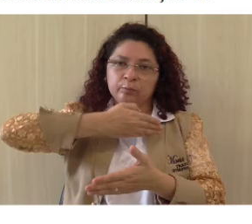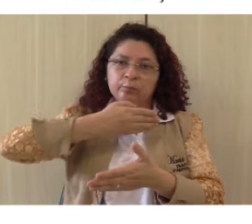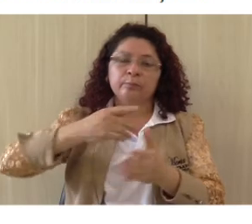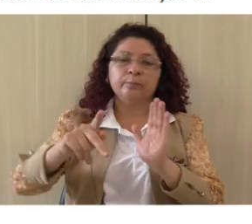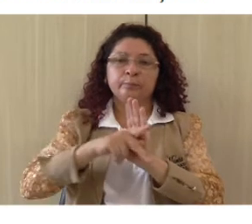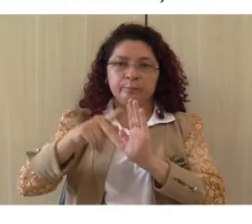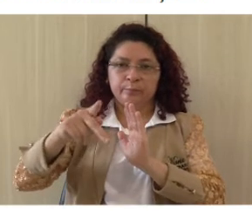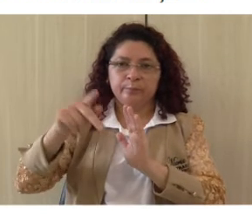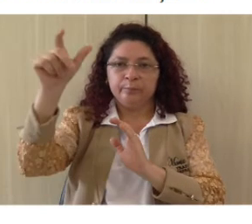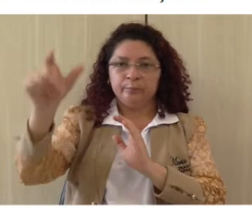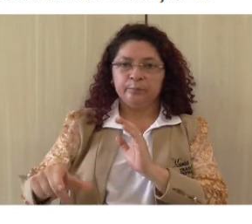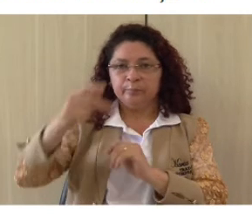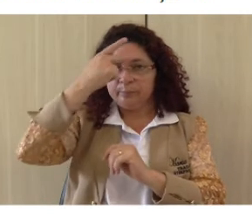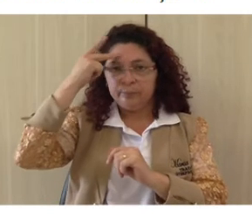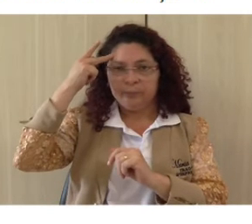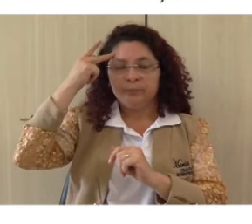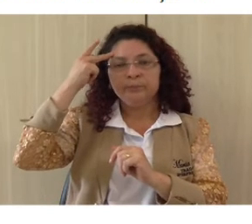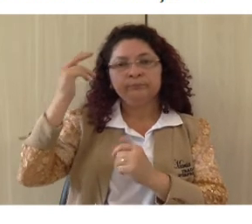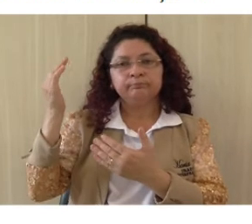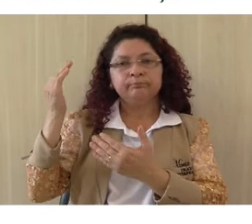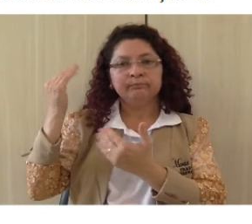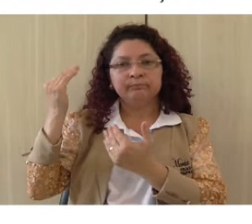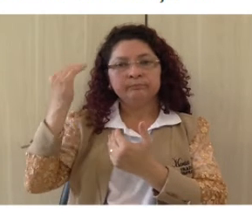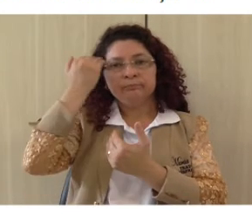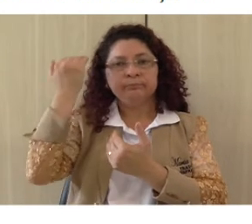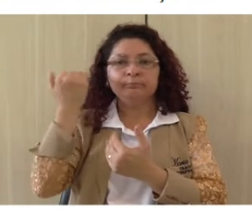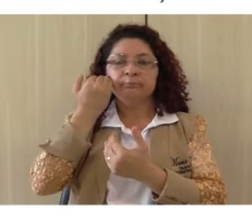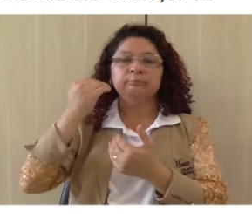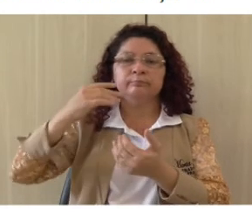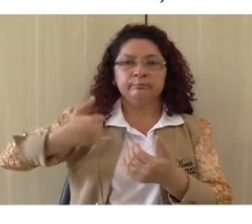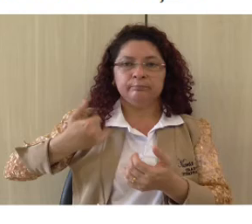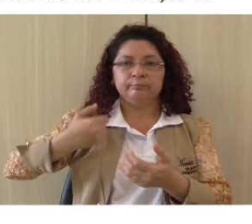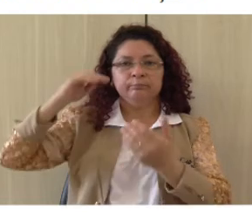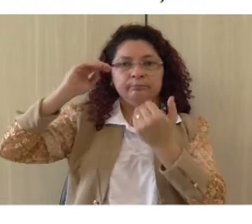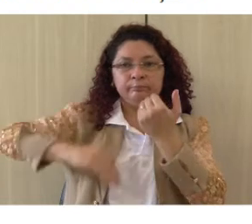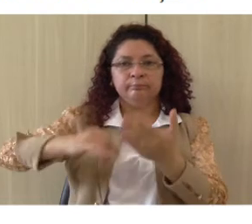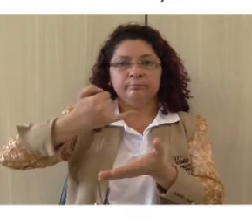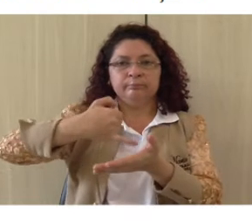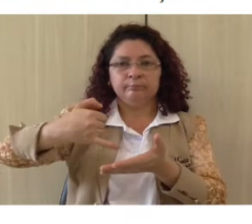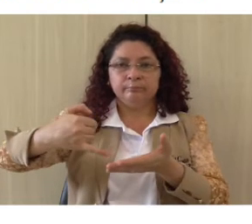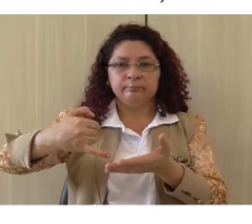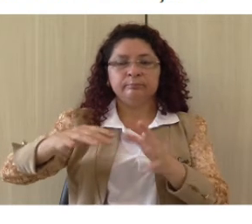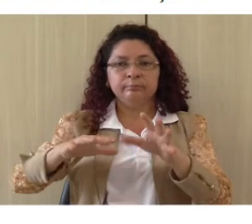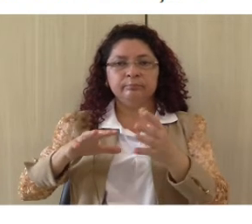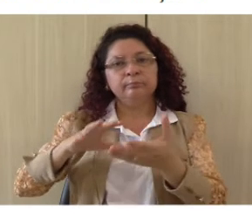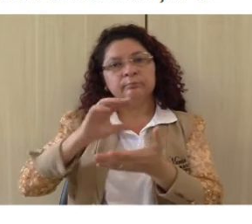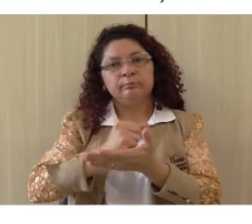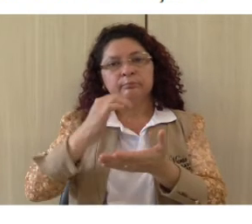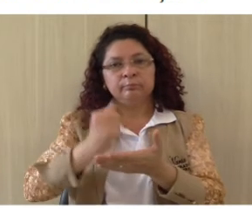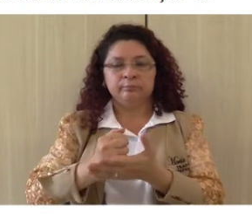específicos para representar o candidato ou a candidata na habilitação de matrícula. Anexo